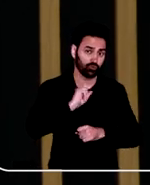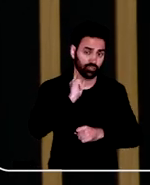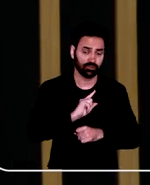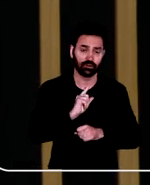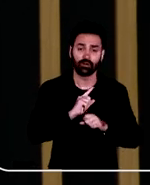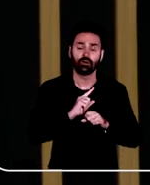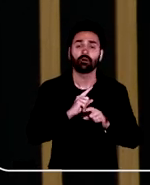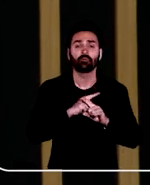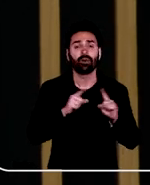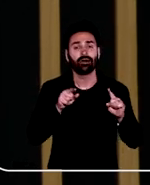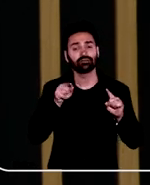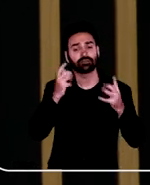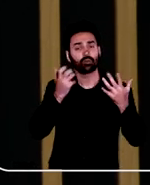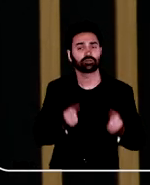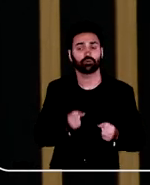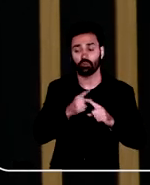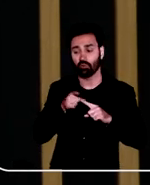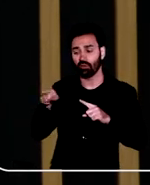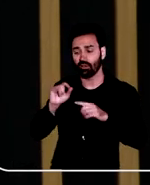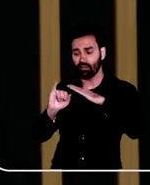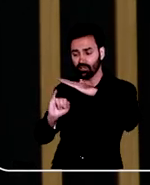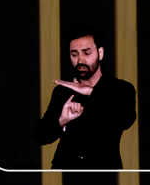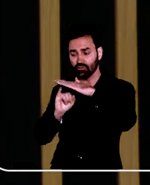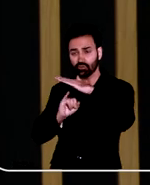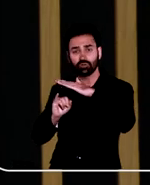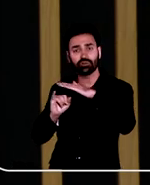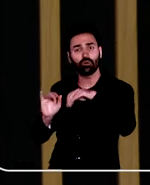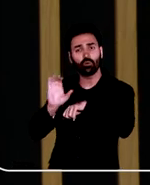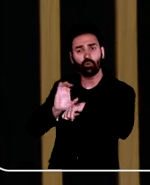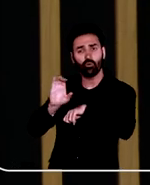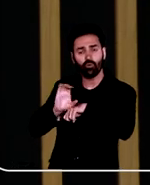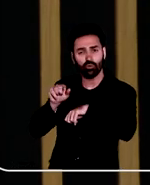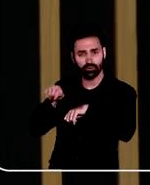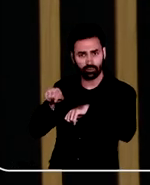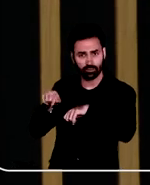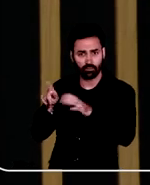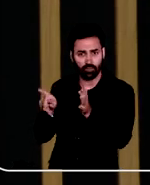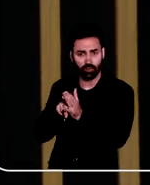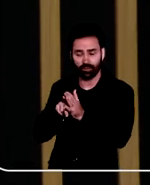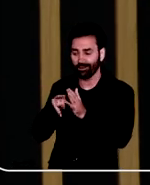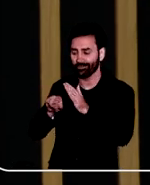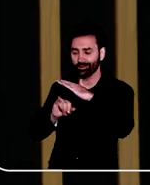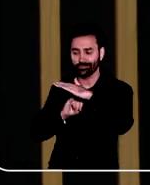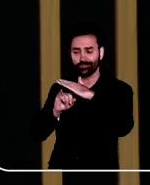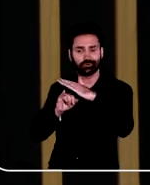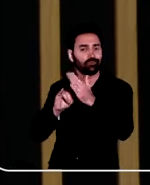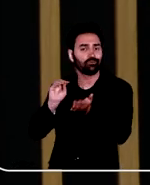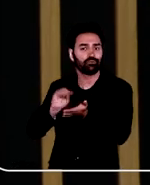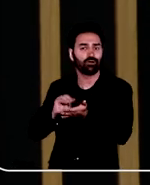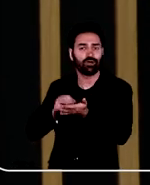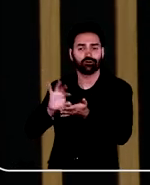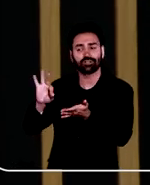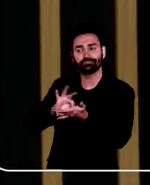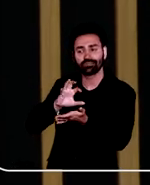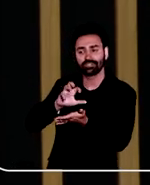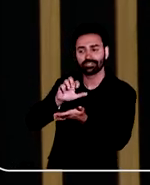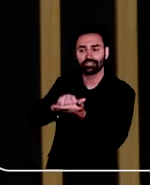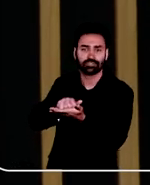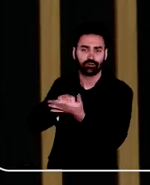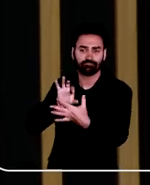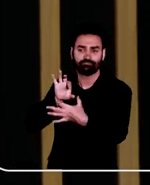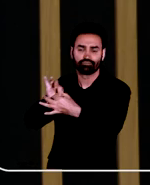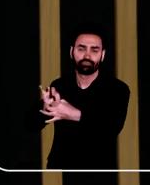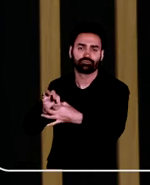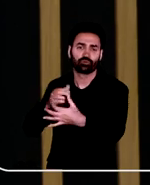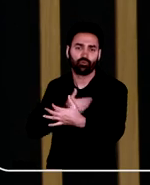negou o pedido de remissão de pena por entender que a instituição responsável pelo curso que embasava o requerimento do benefício não